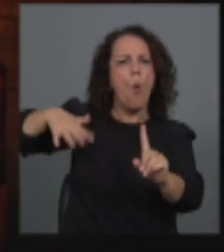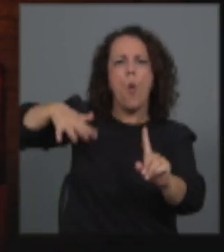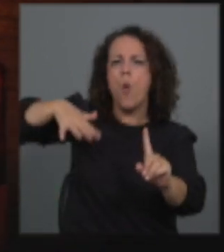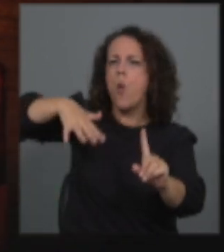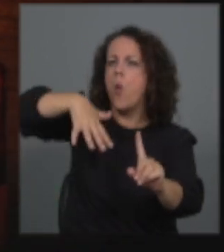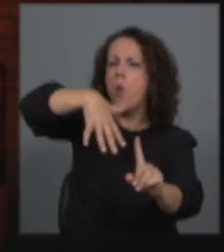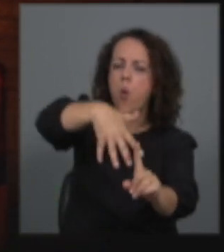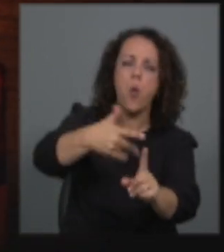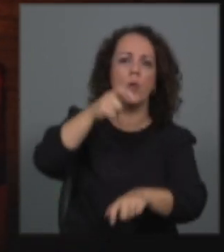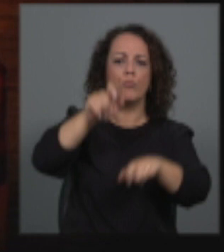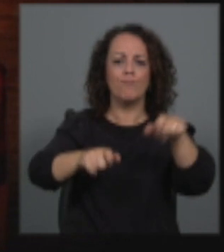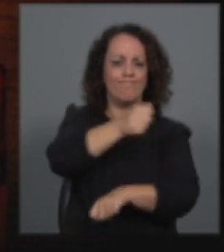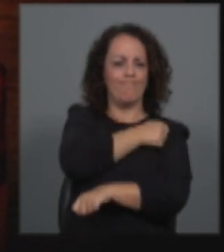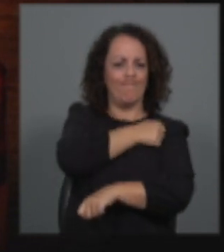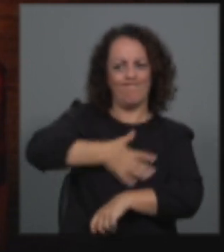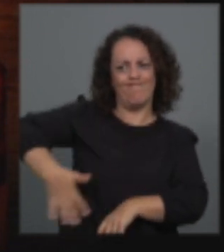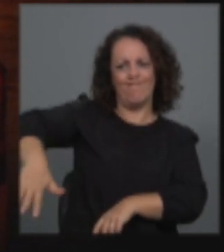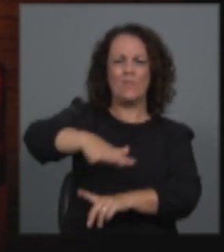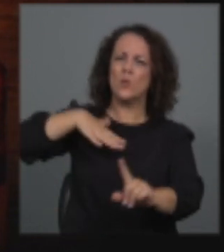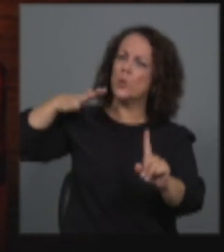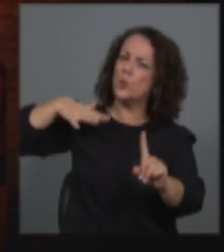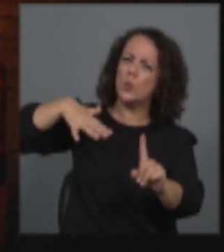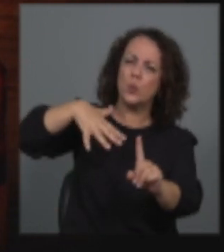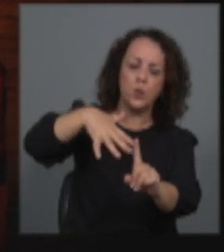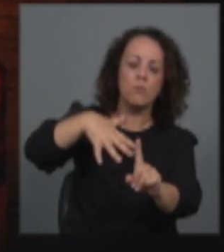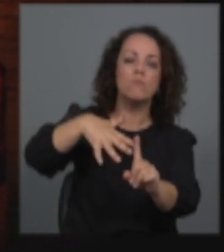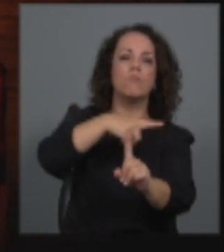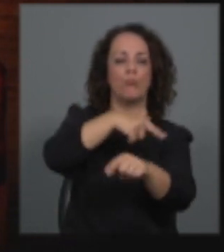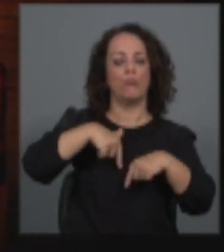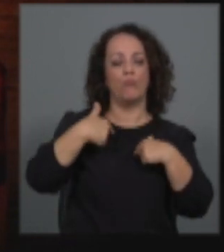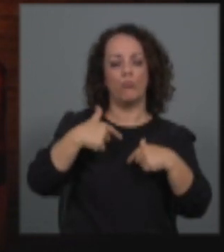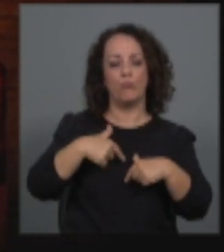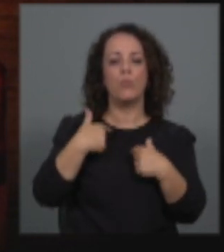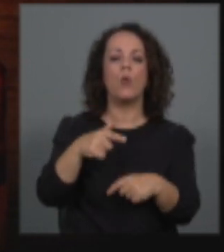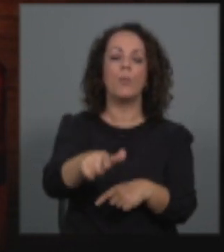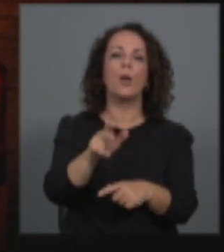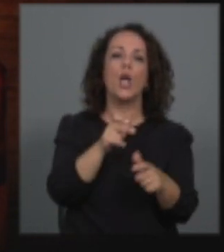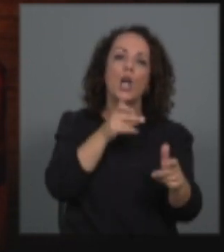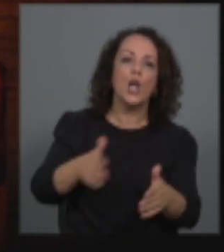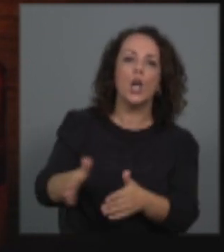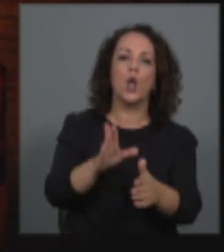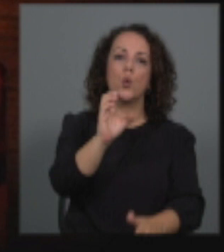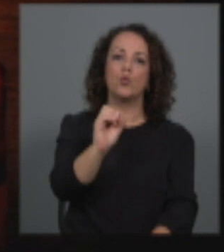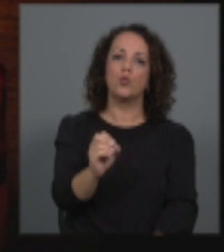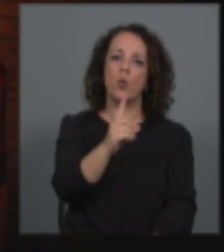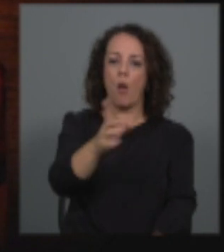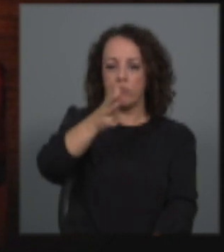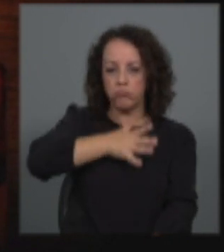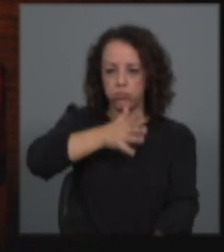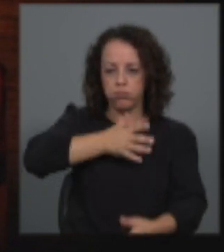todos os habitantes de Jerusalém, e eram batizados por ele no Rio Jordão, confessando os seus